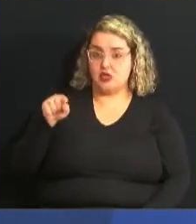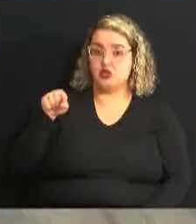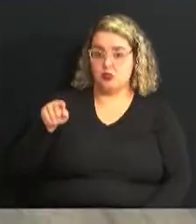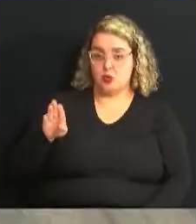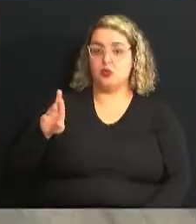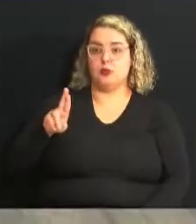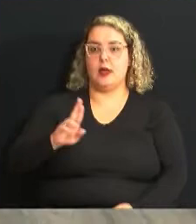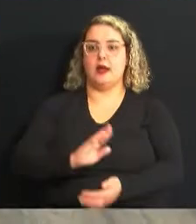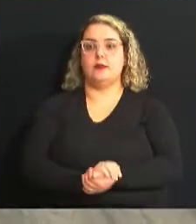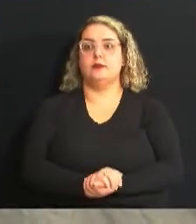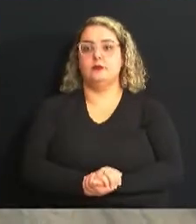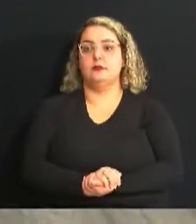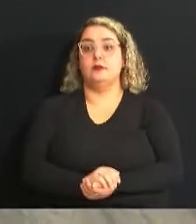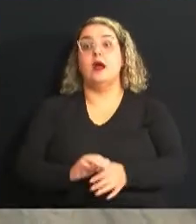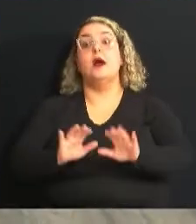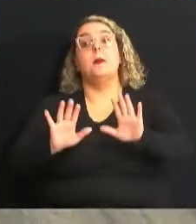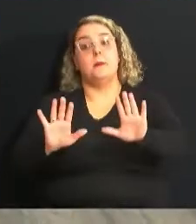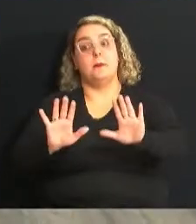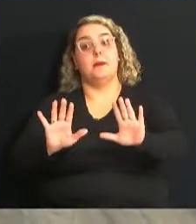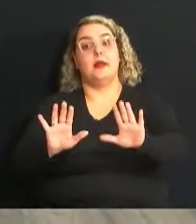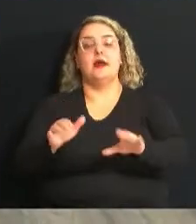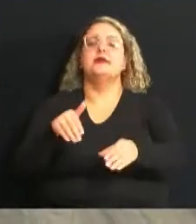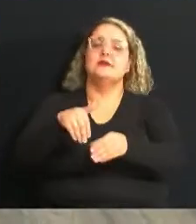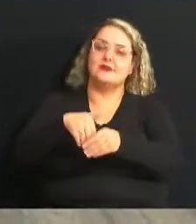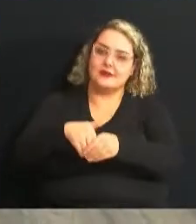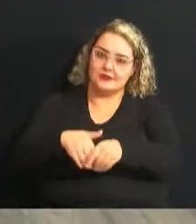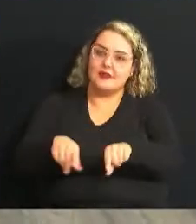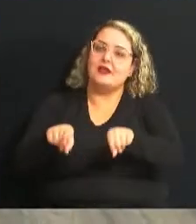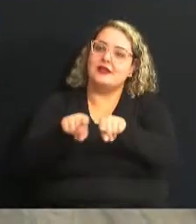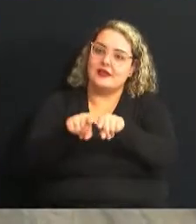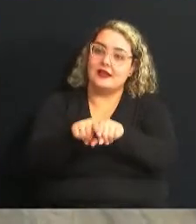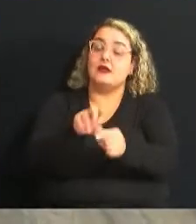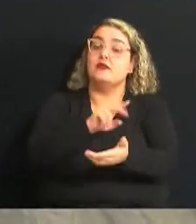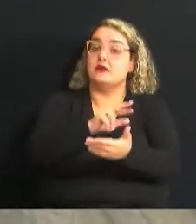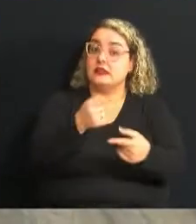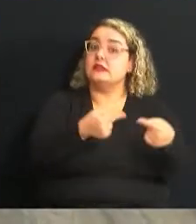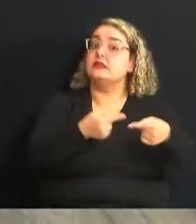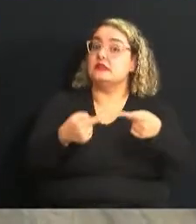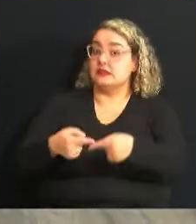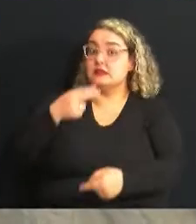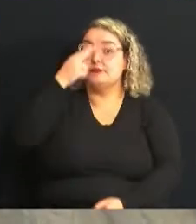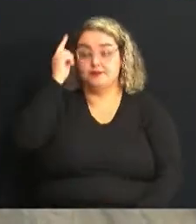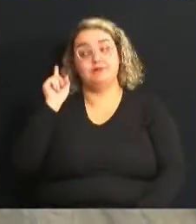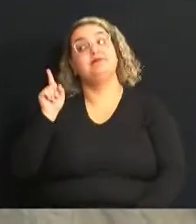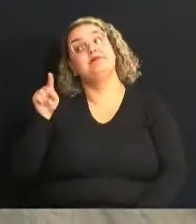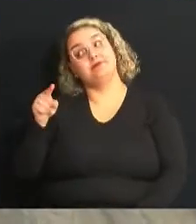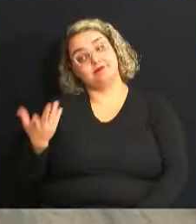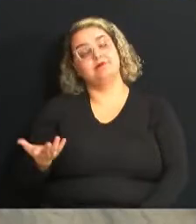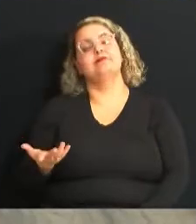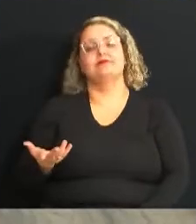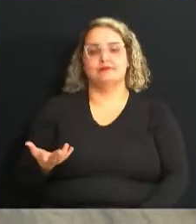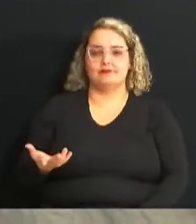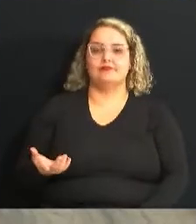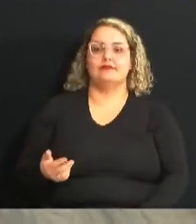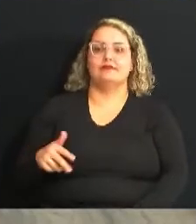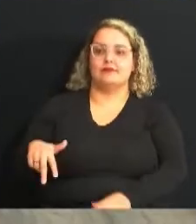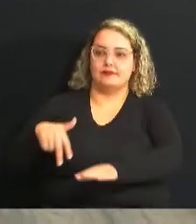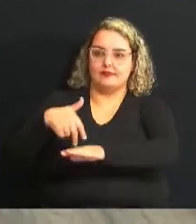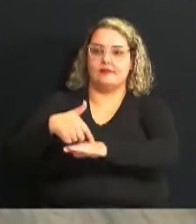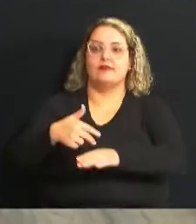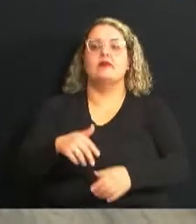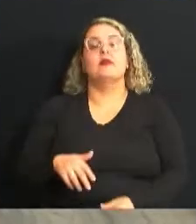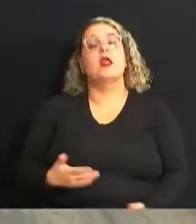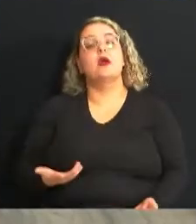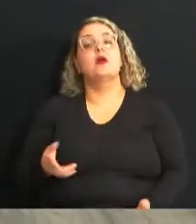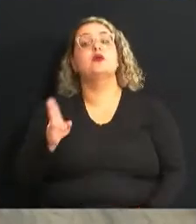www.campinas.sp.leg.br. Mas além da votação, a gente teve várias discussões, viu, Gabriel? Exatamente. Alguns vereadores utilizaram a tribuna